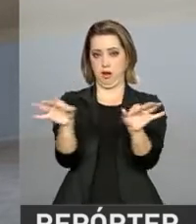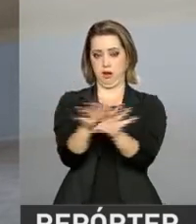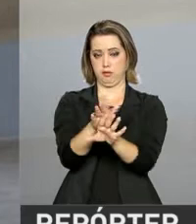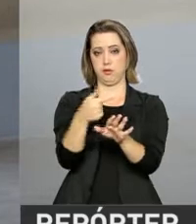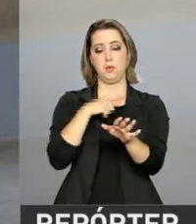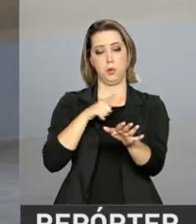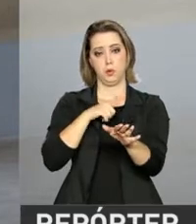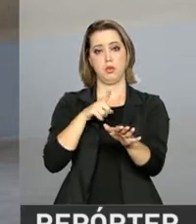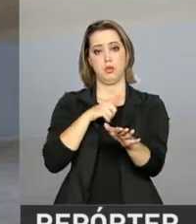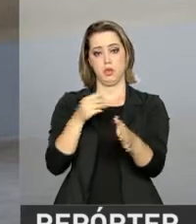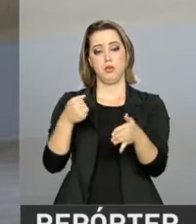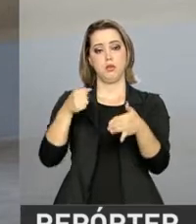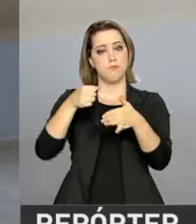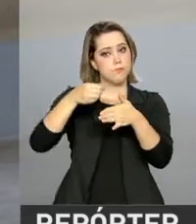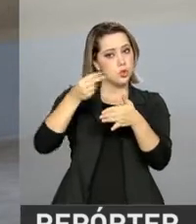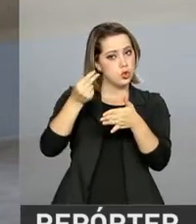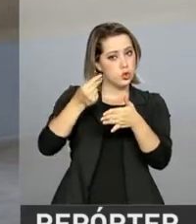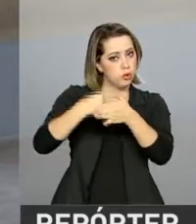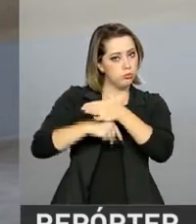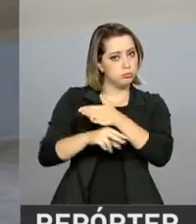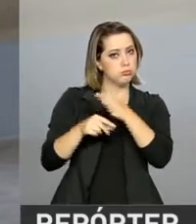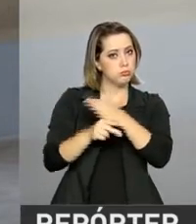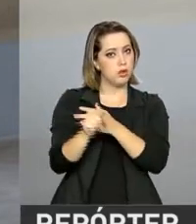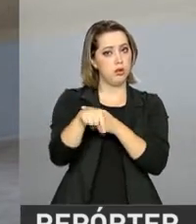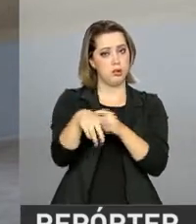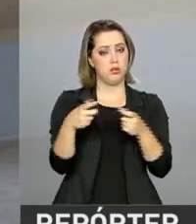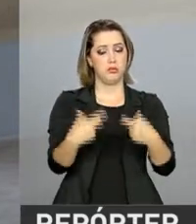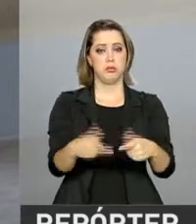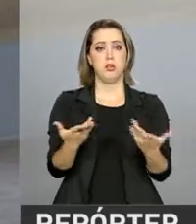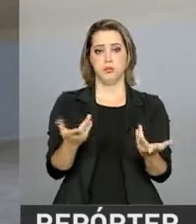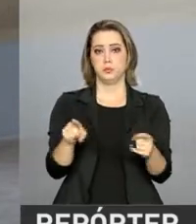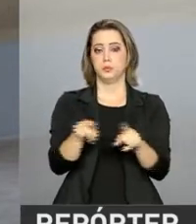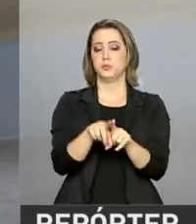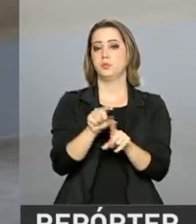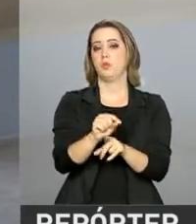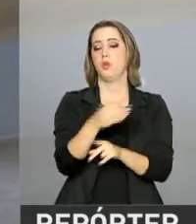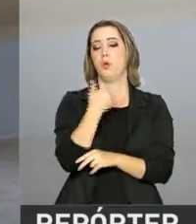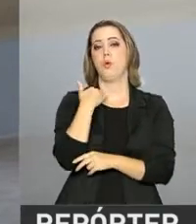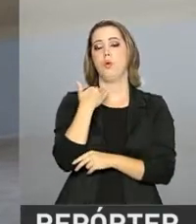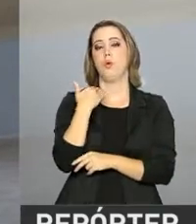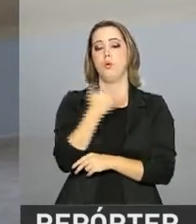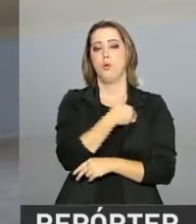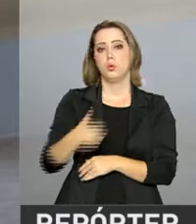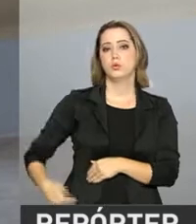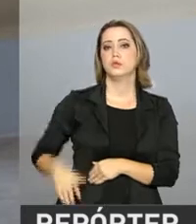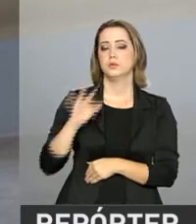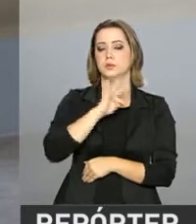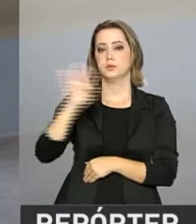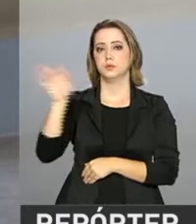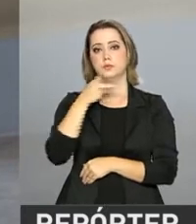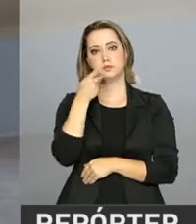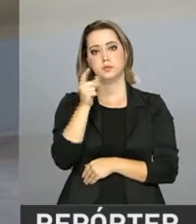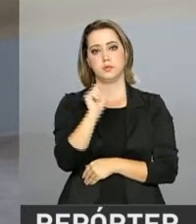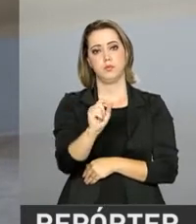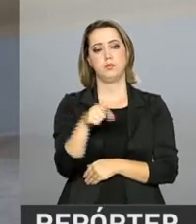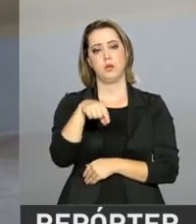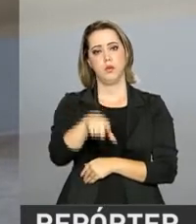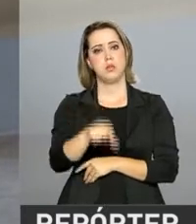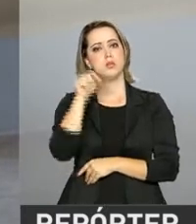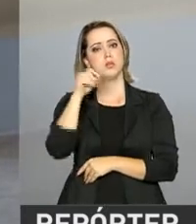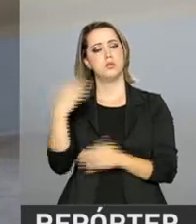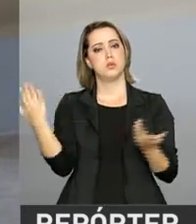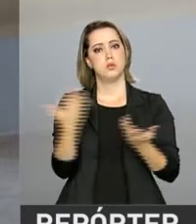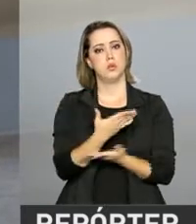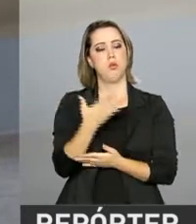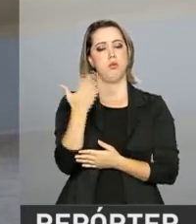inativas recursos nessa conta inativa e segundo o governo federal por meio dessa decisão tomada